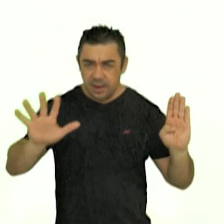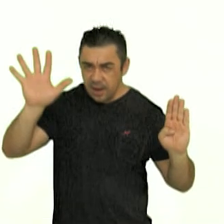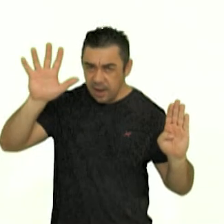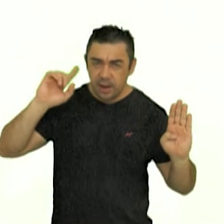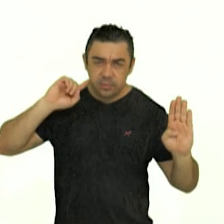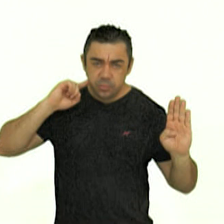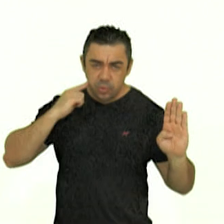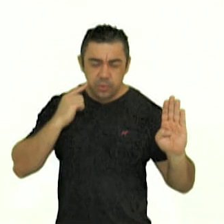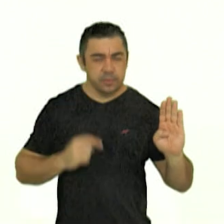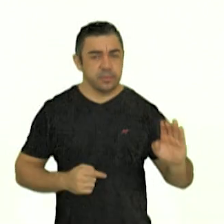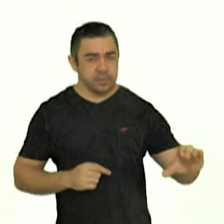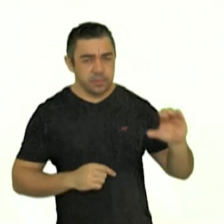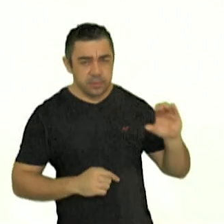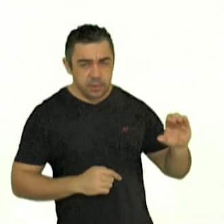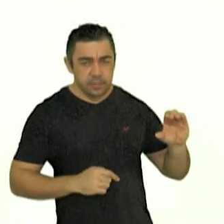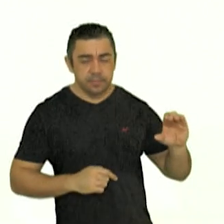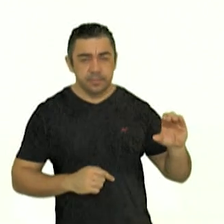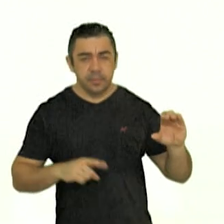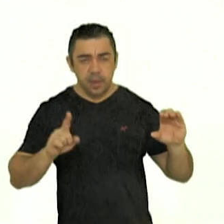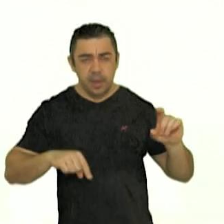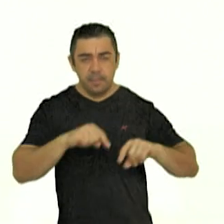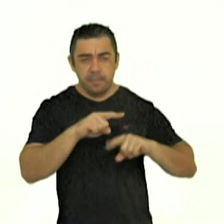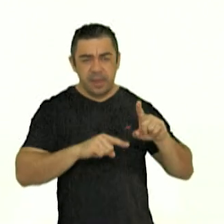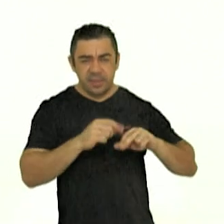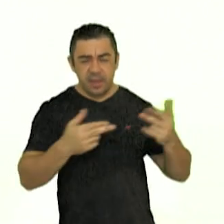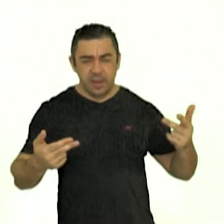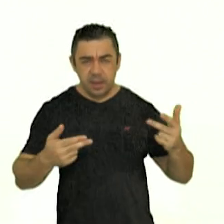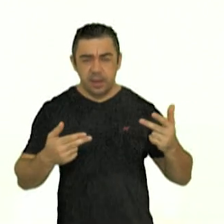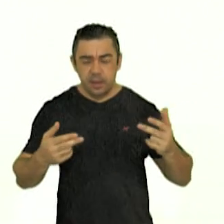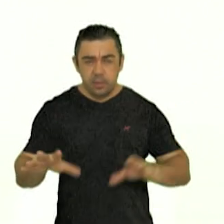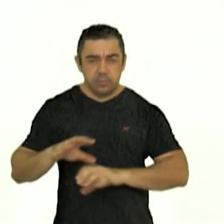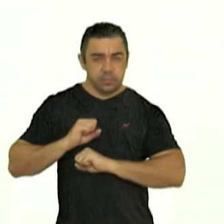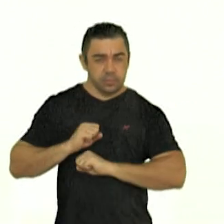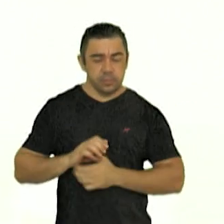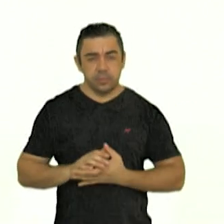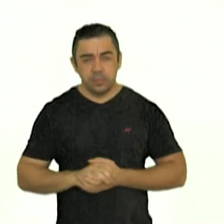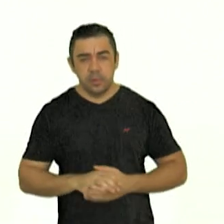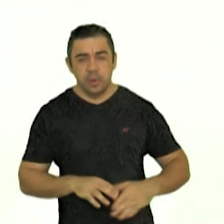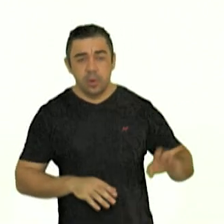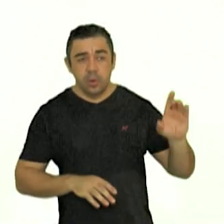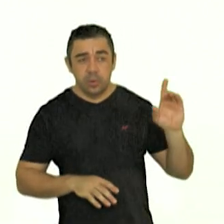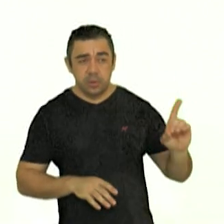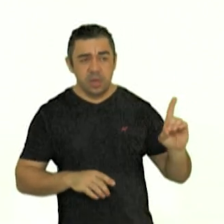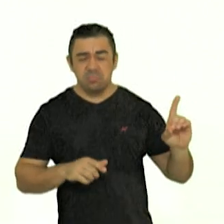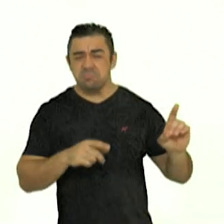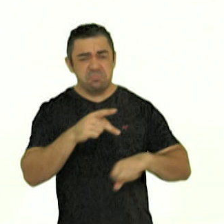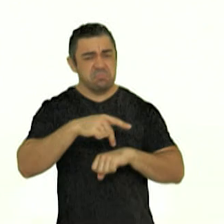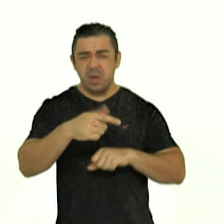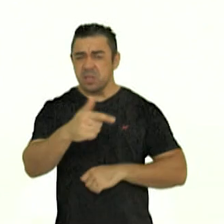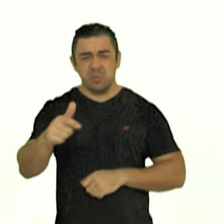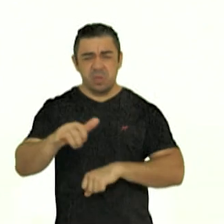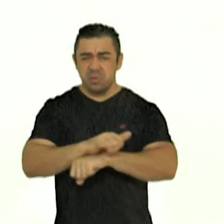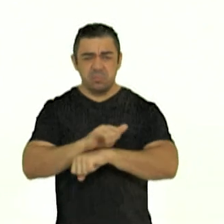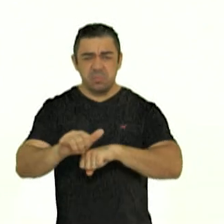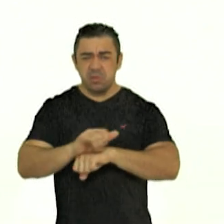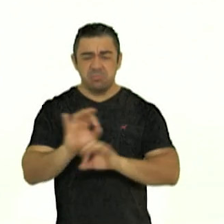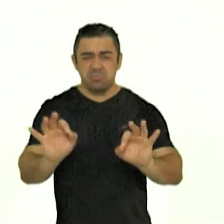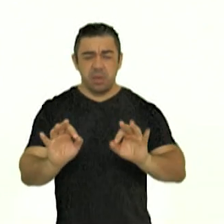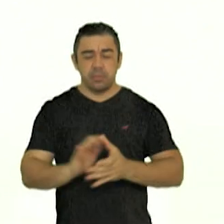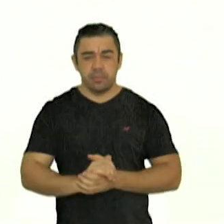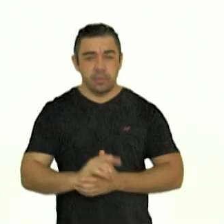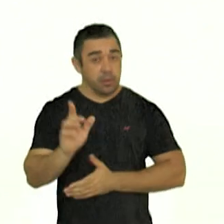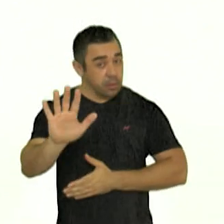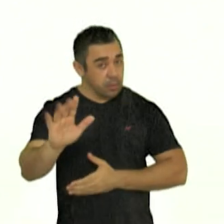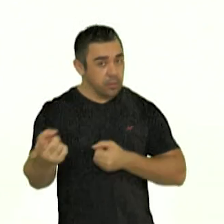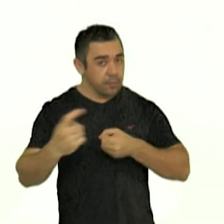poluentes, letra C, da emissão de material radioativo, ou letra D, esses países não têm tal plano. A gente já volta